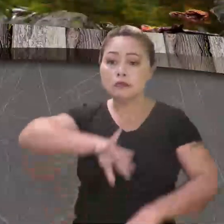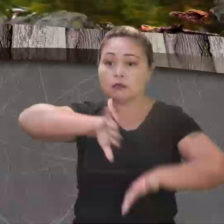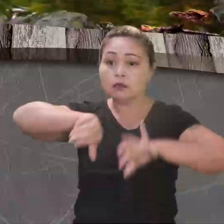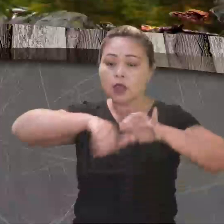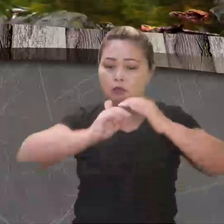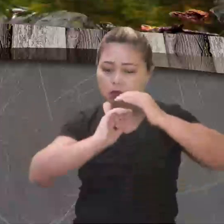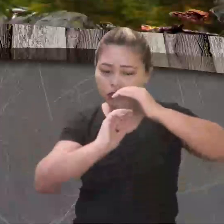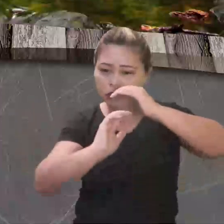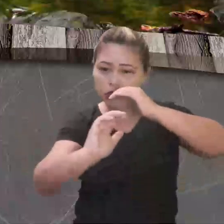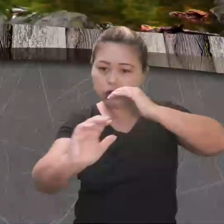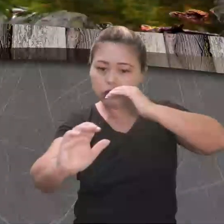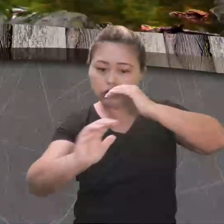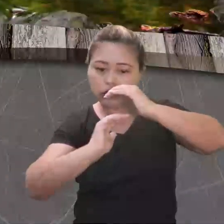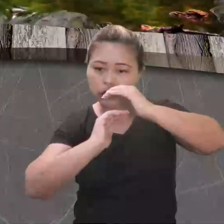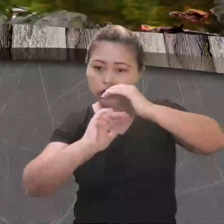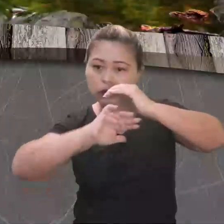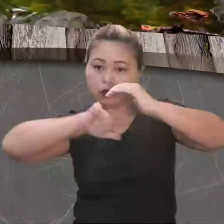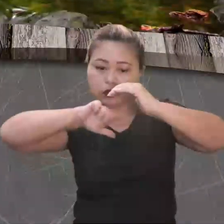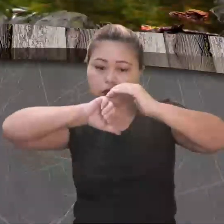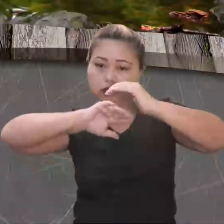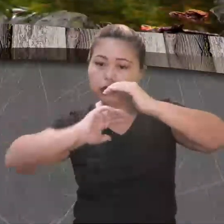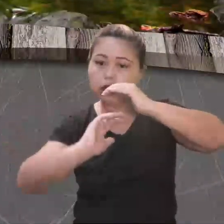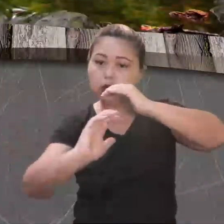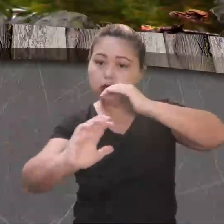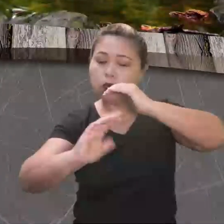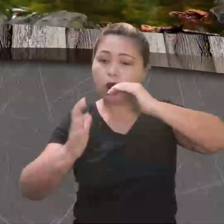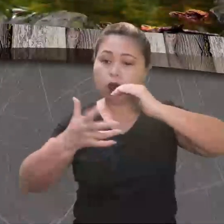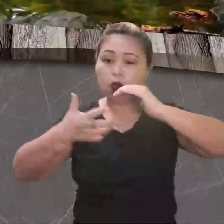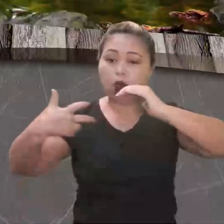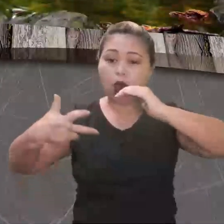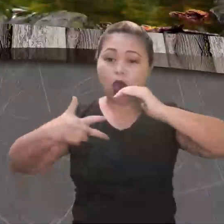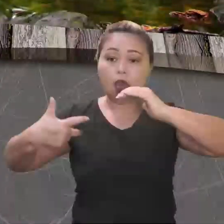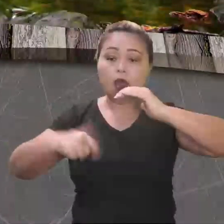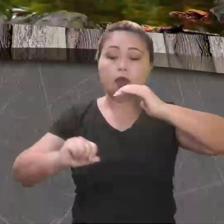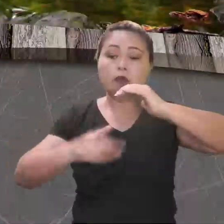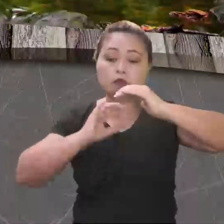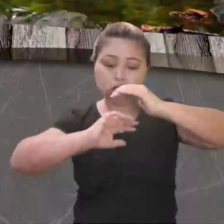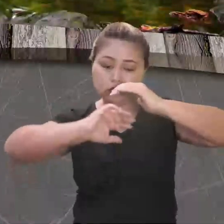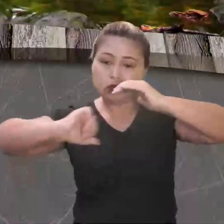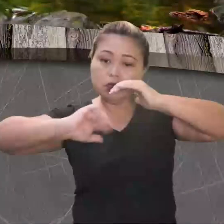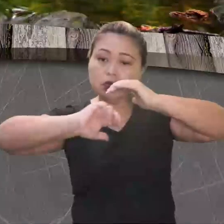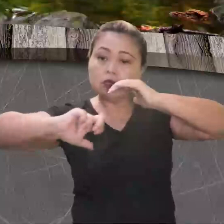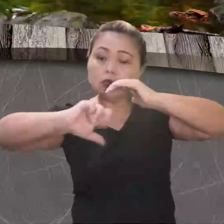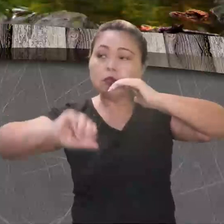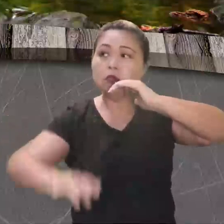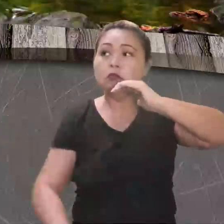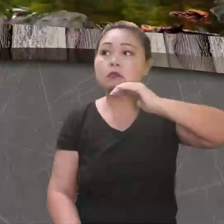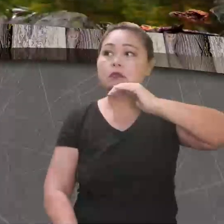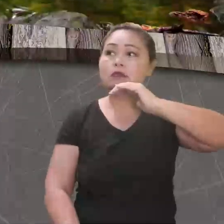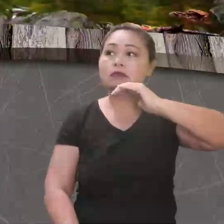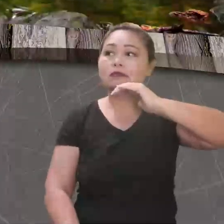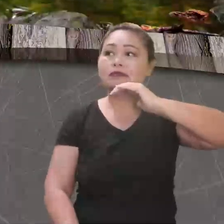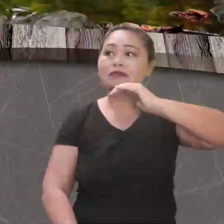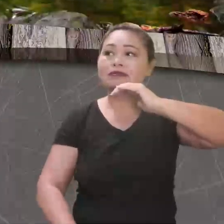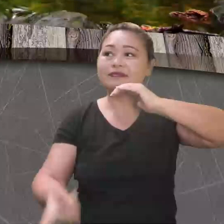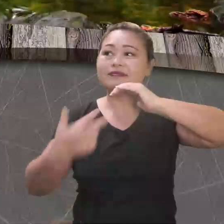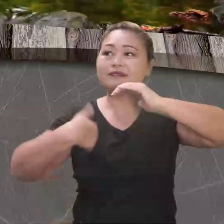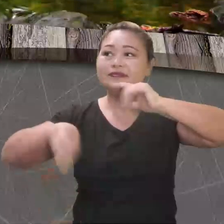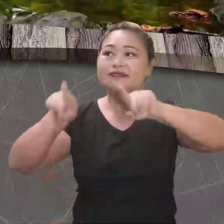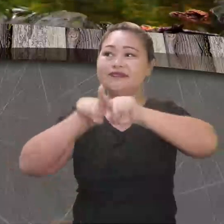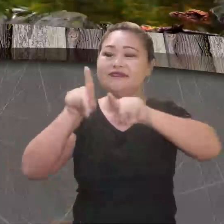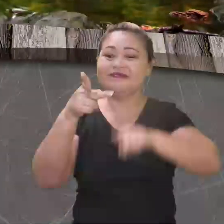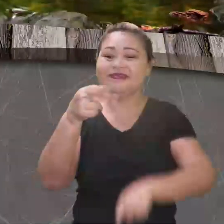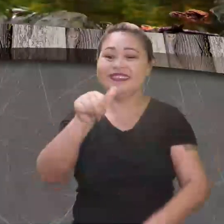Cavaram túneis, escavaram com as suas grandes garras, túneis. Então, até a descoberta